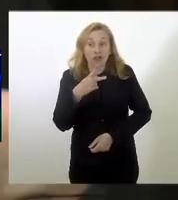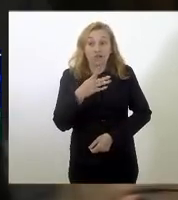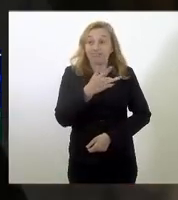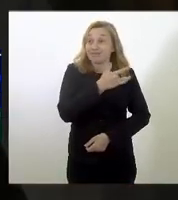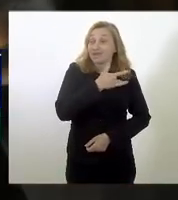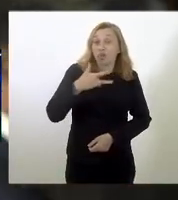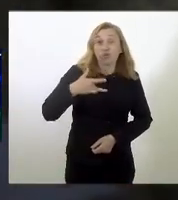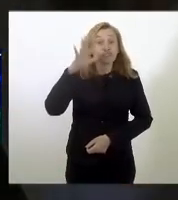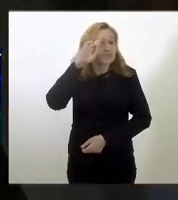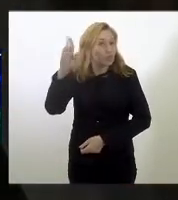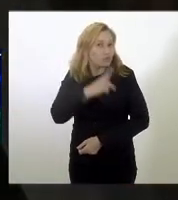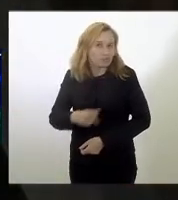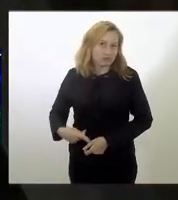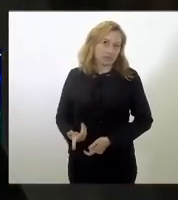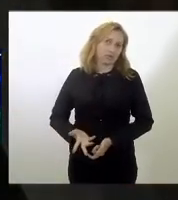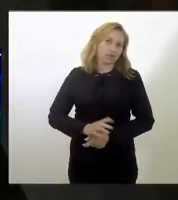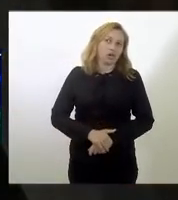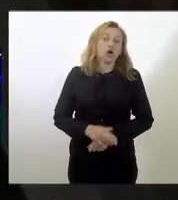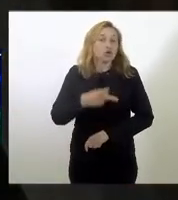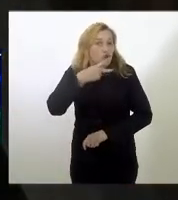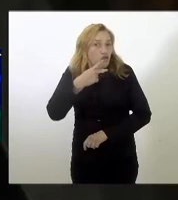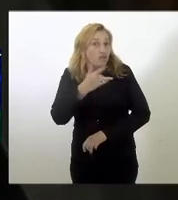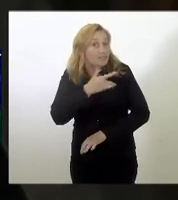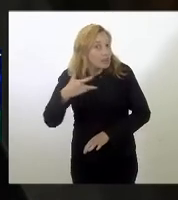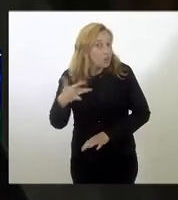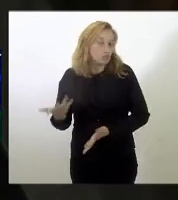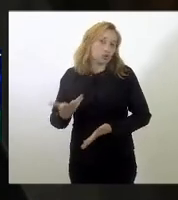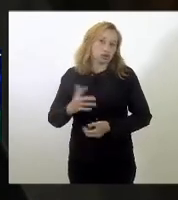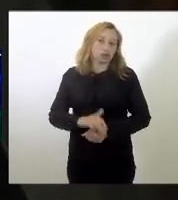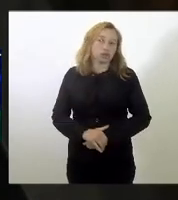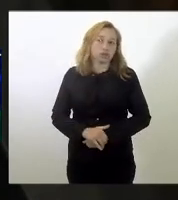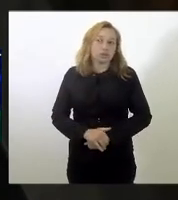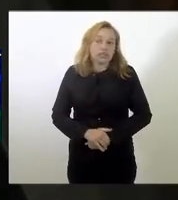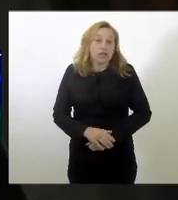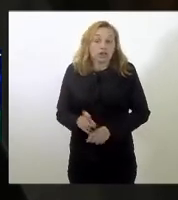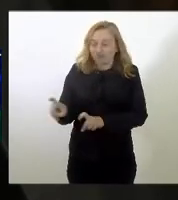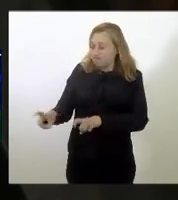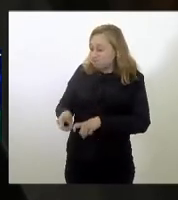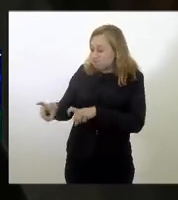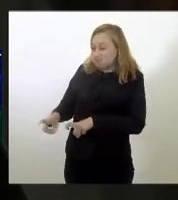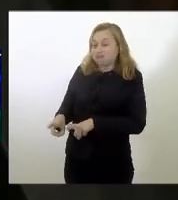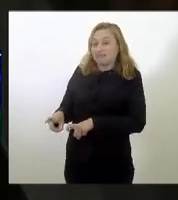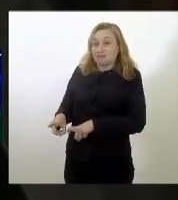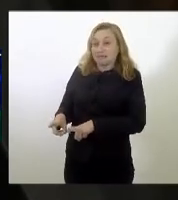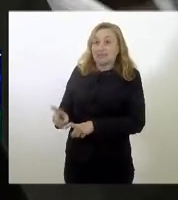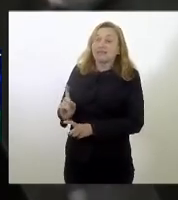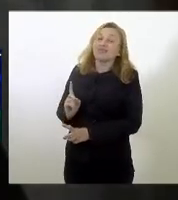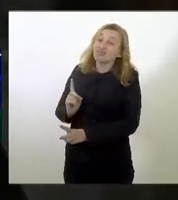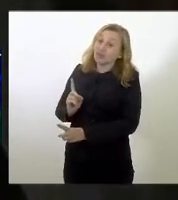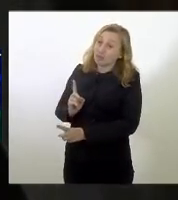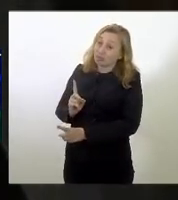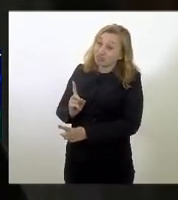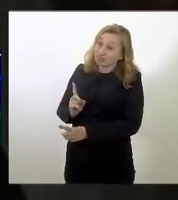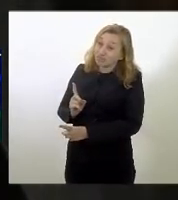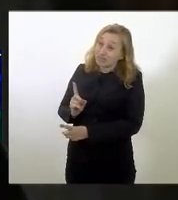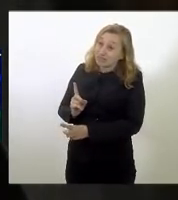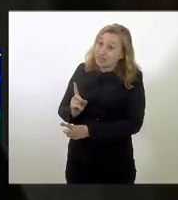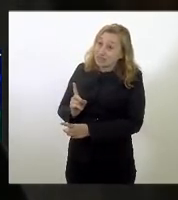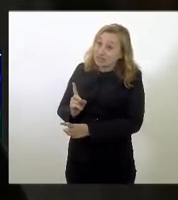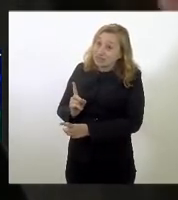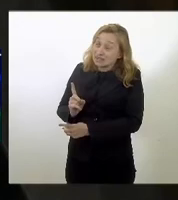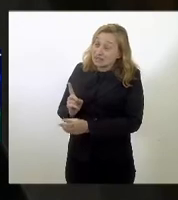saúde, presidente. E quando eu falo de saúde, o interior encontra-se